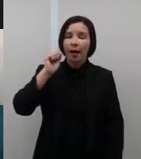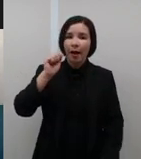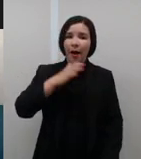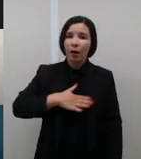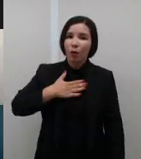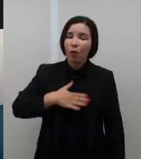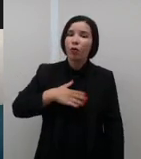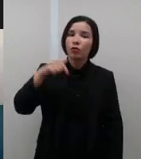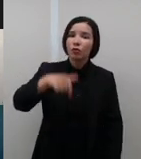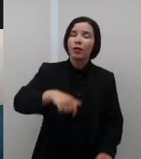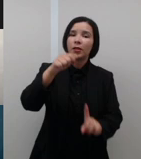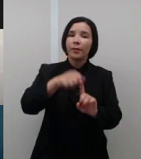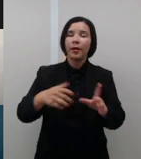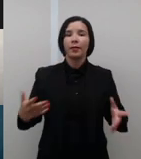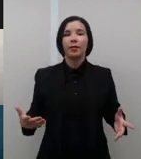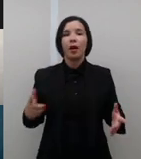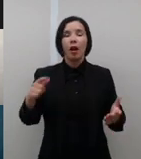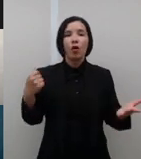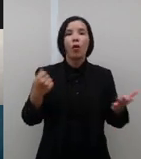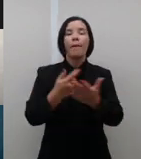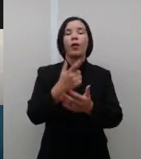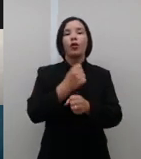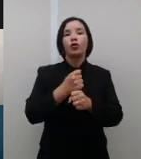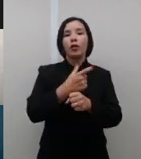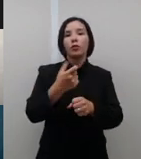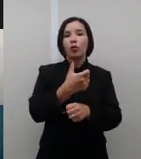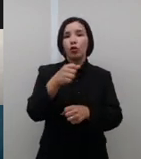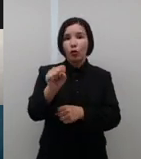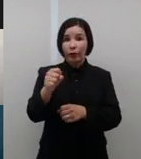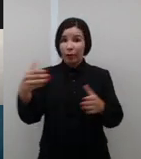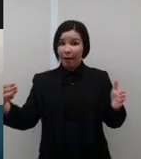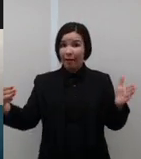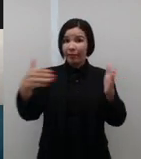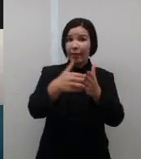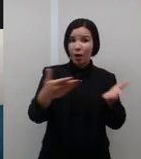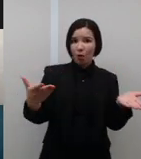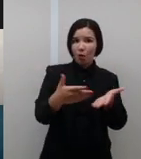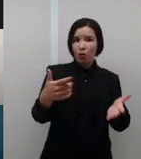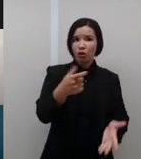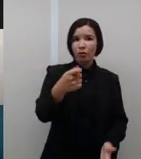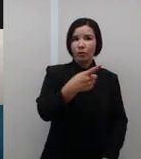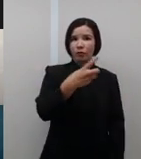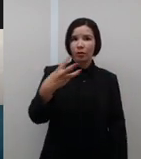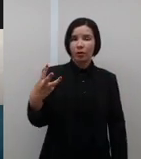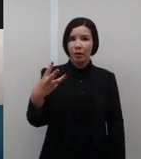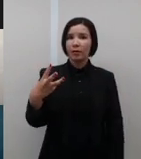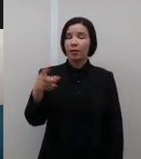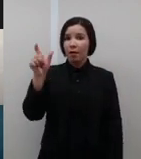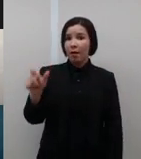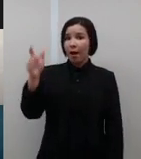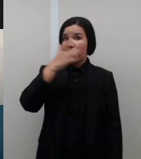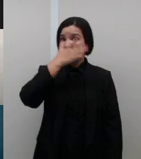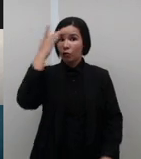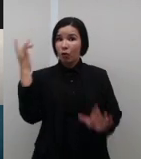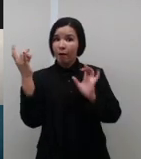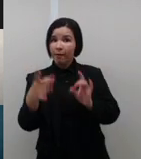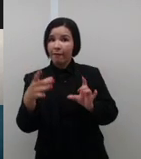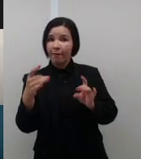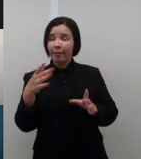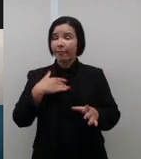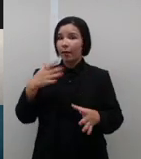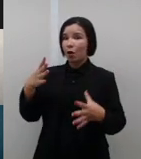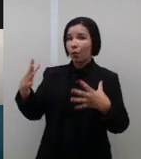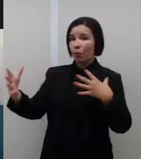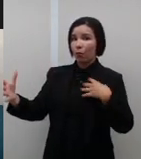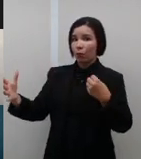adquiriram em 2008. Até hoje, 2023, o alienante, aquele que vendeu a eles, não está